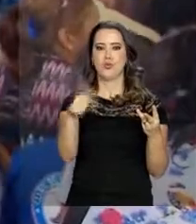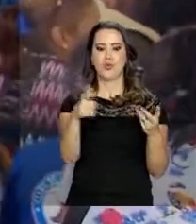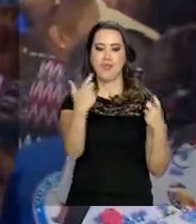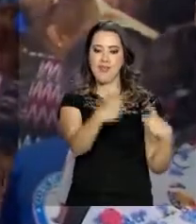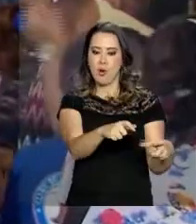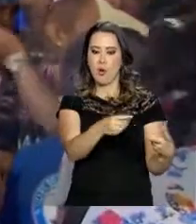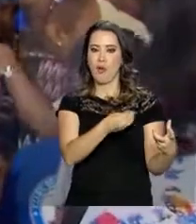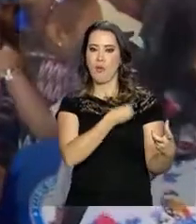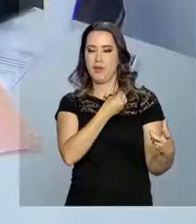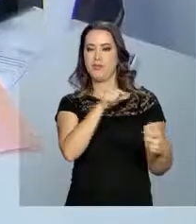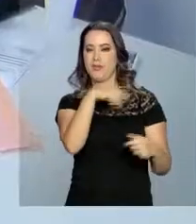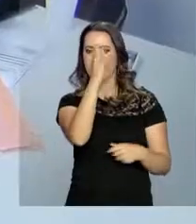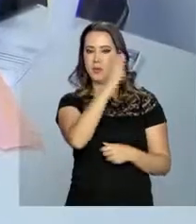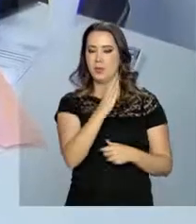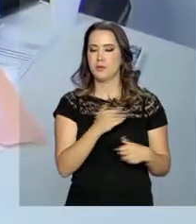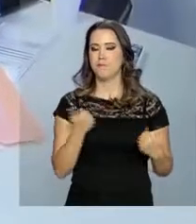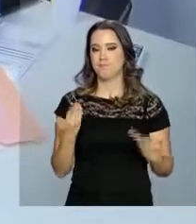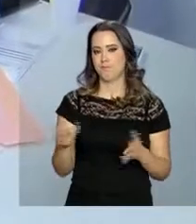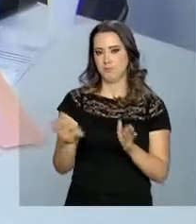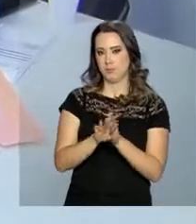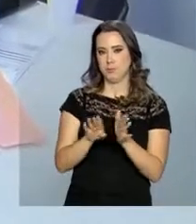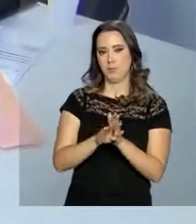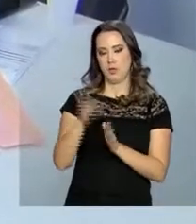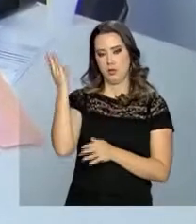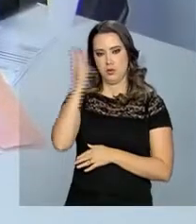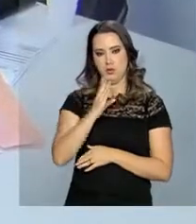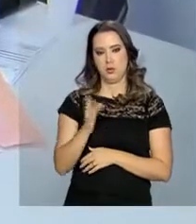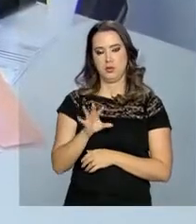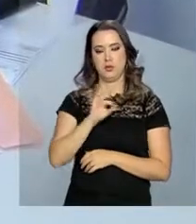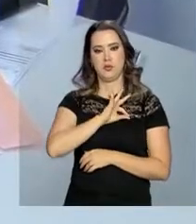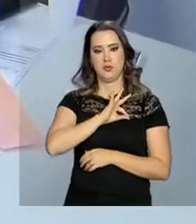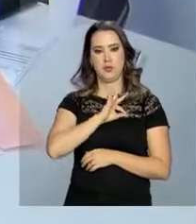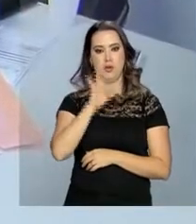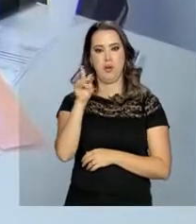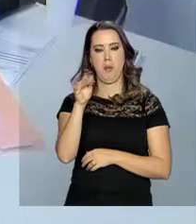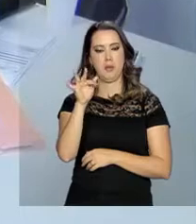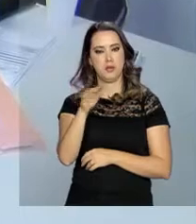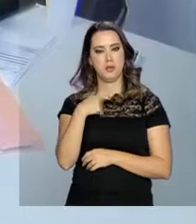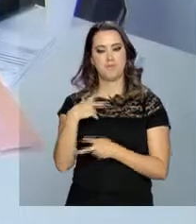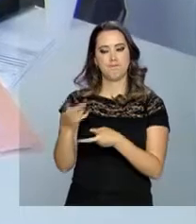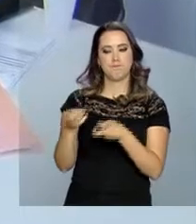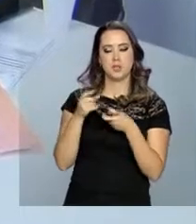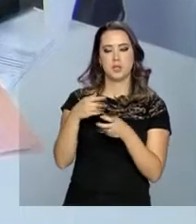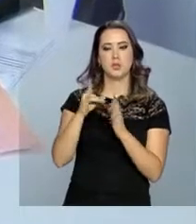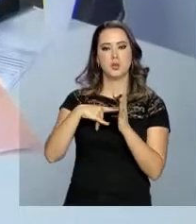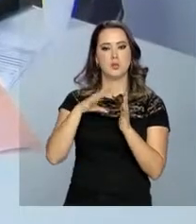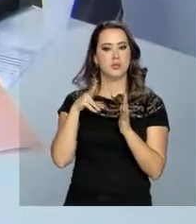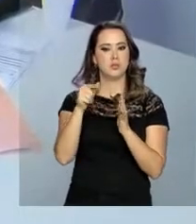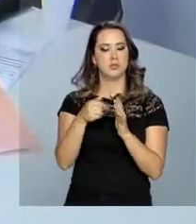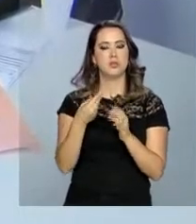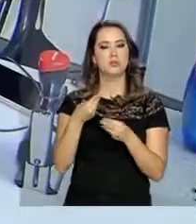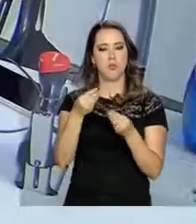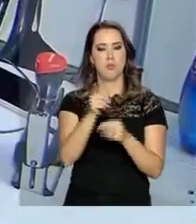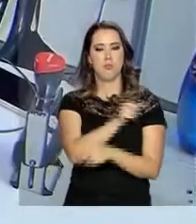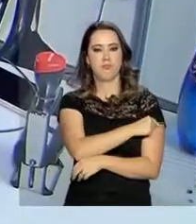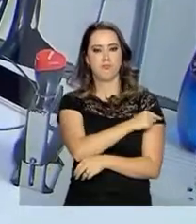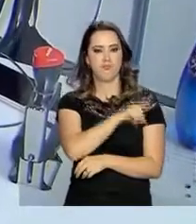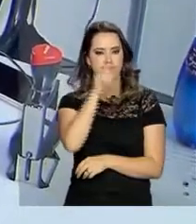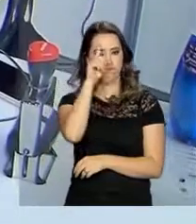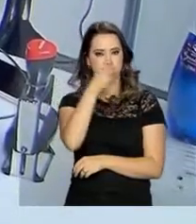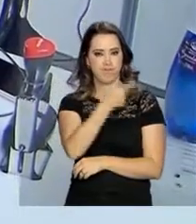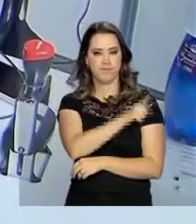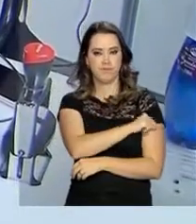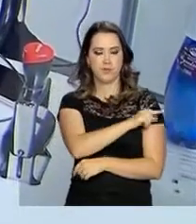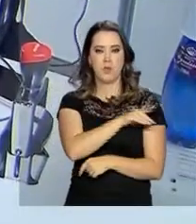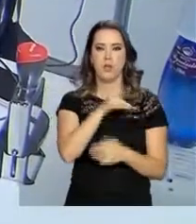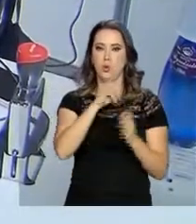destino certo no Brasil. Ao chegar no Brasil, a Polícia Federal checa a documentação de todos e encaminha para a vacinação. Quem está